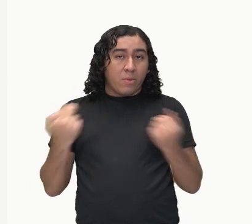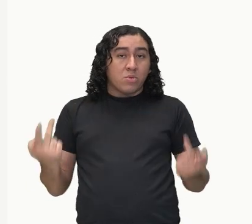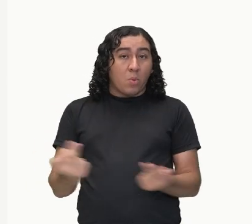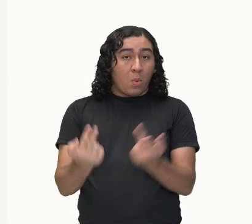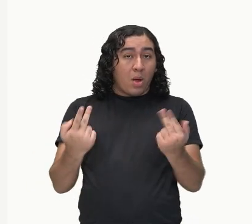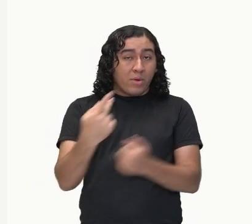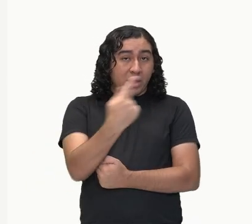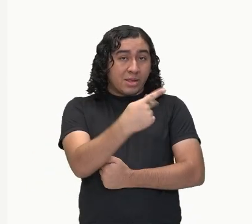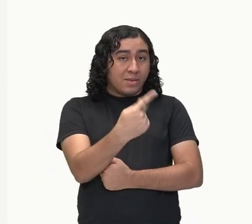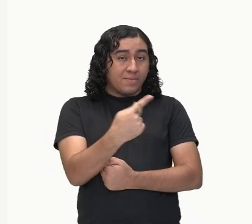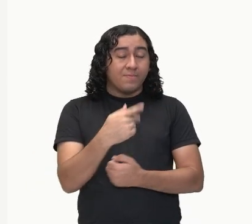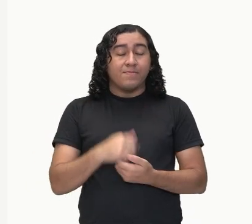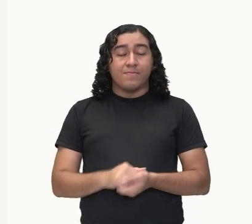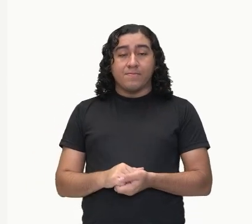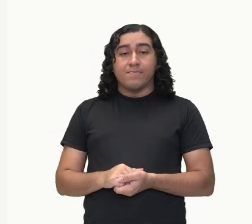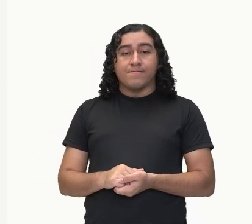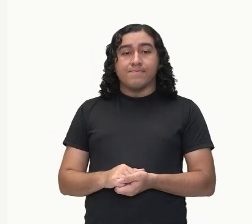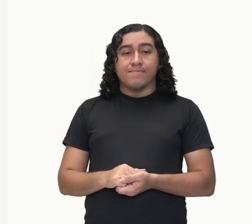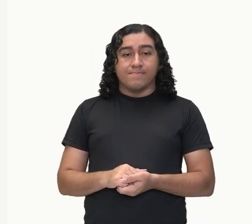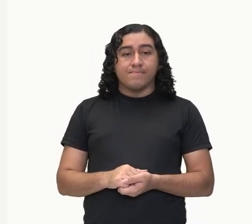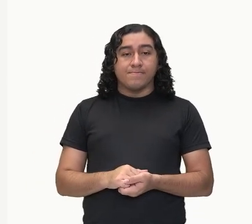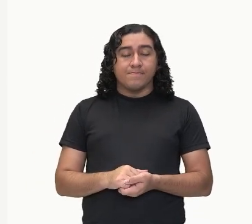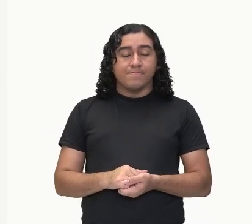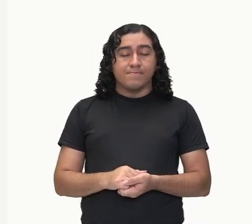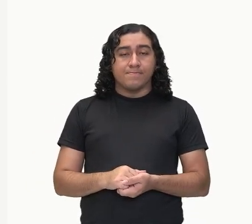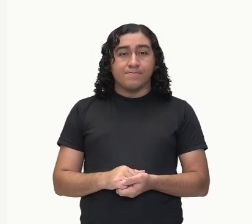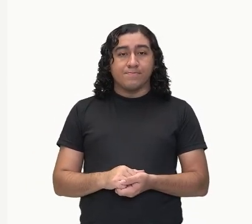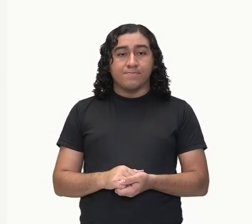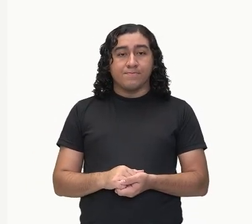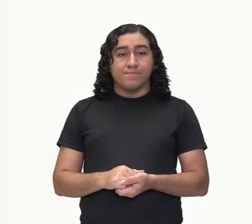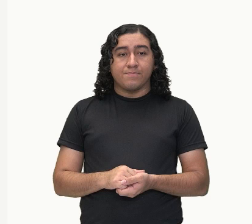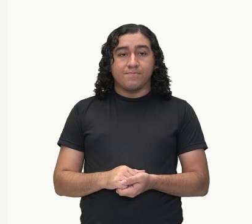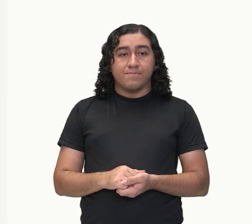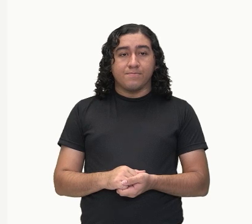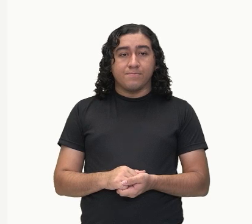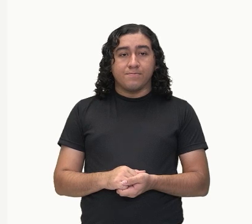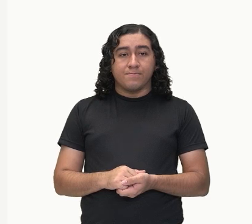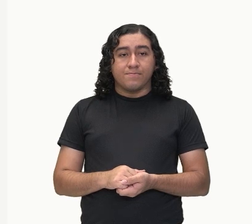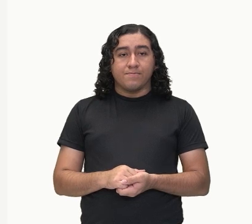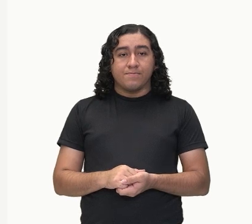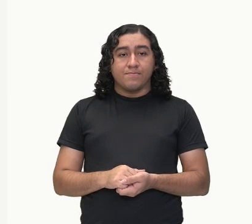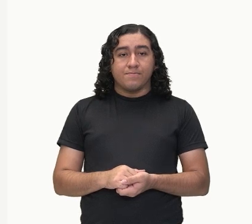né? Ocorre aí o canibalismo.